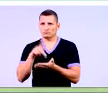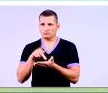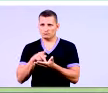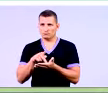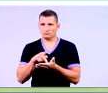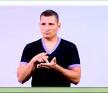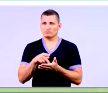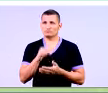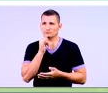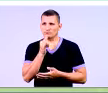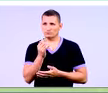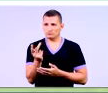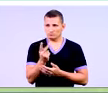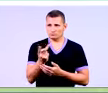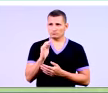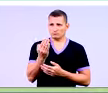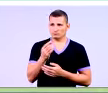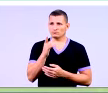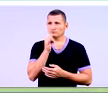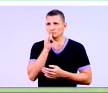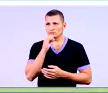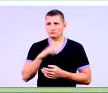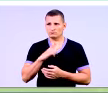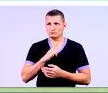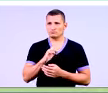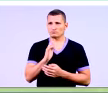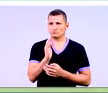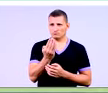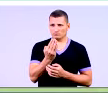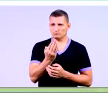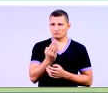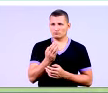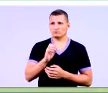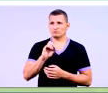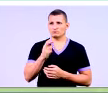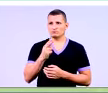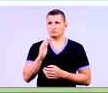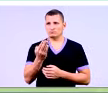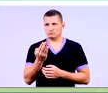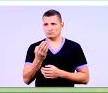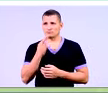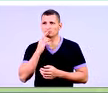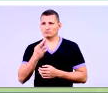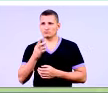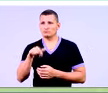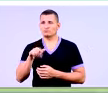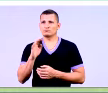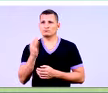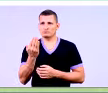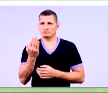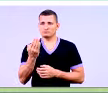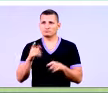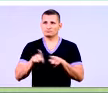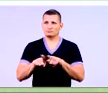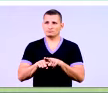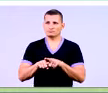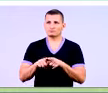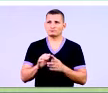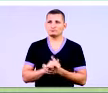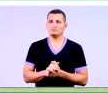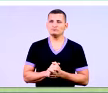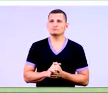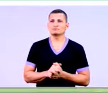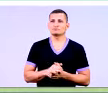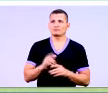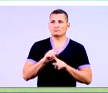resultado vai ser falsa então eu tenho falso ou falso o único resultado possível é falso também e não ele